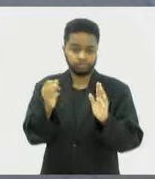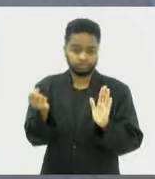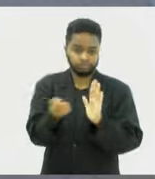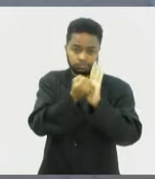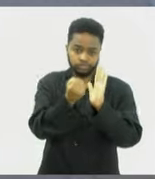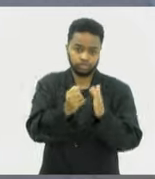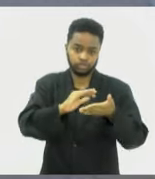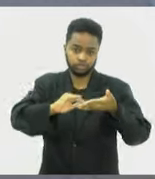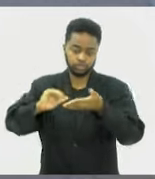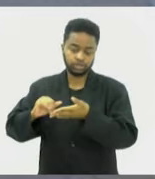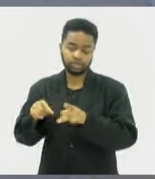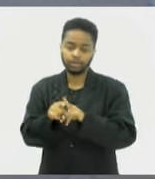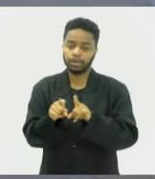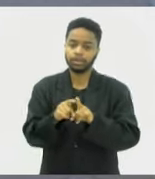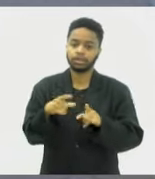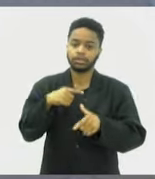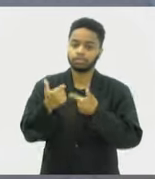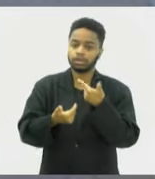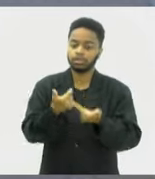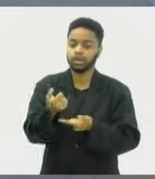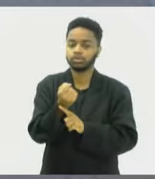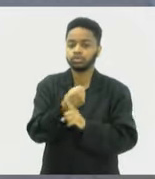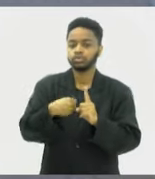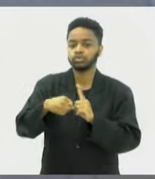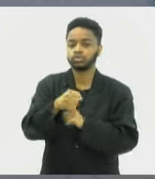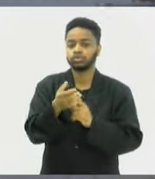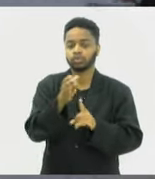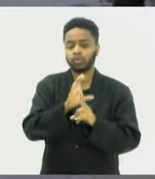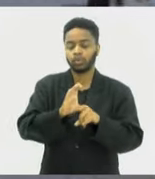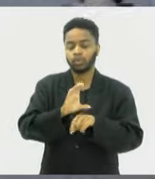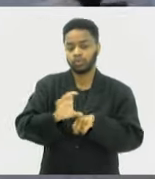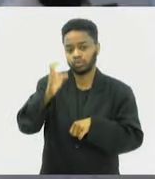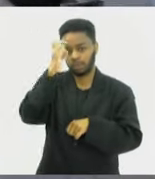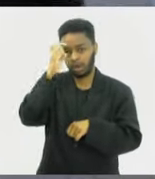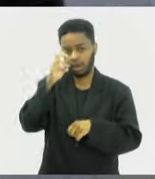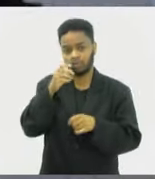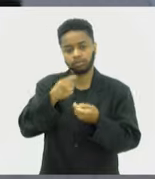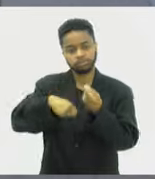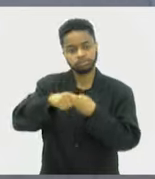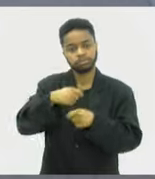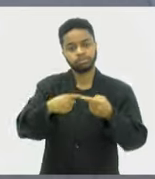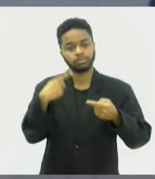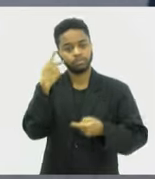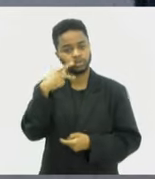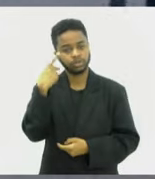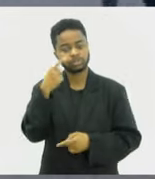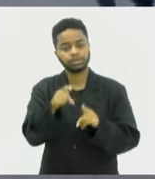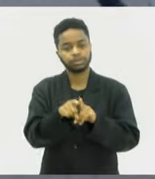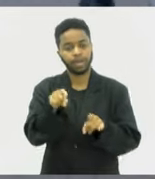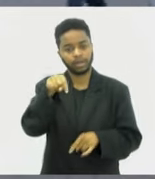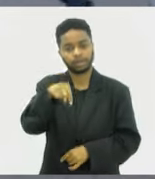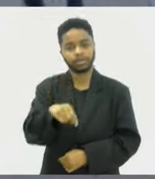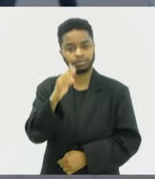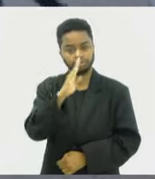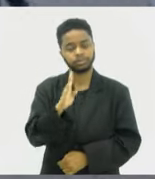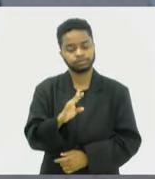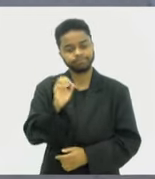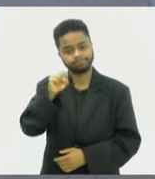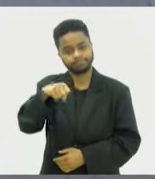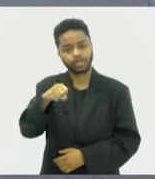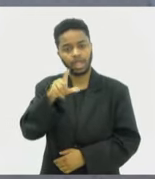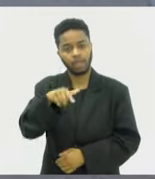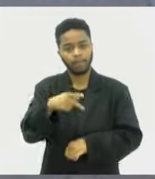trabalho de integração sociocultural, econômica e política. E sim, o país ele tende a ser